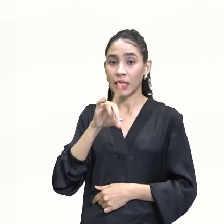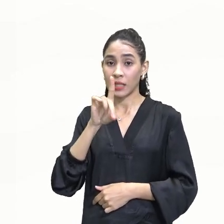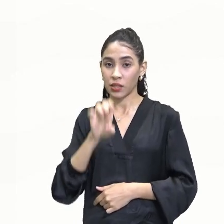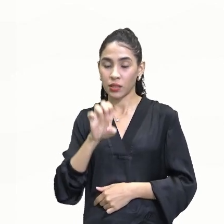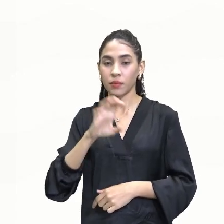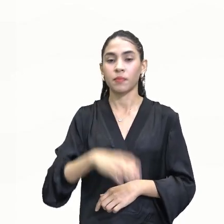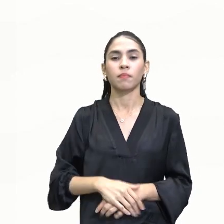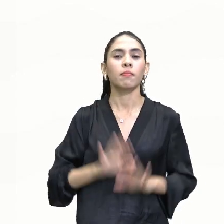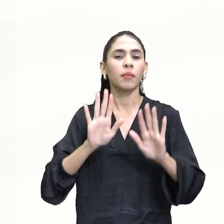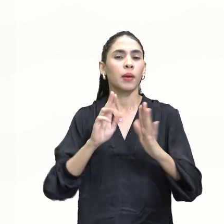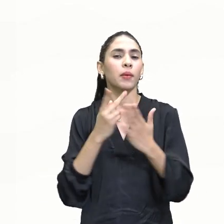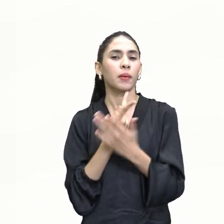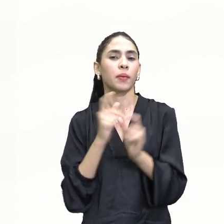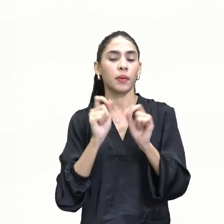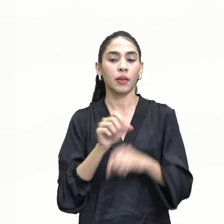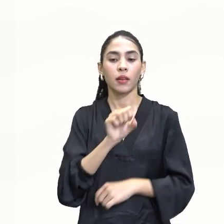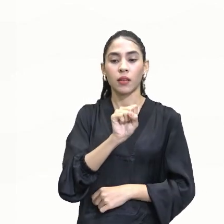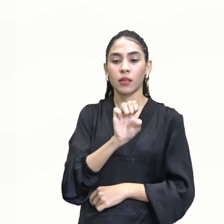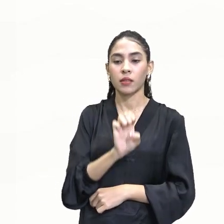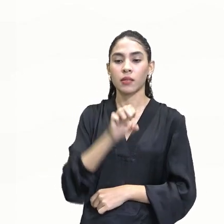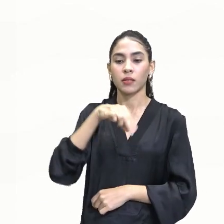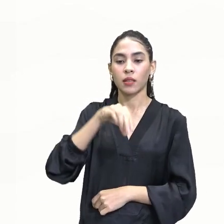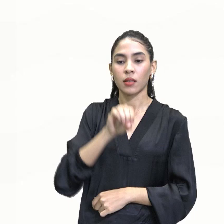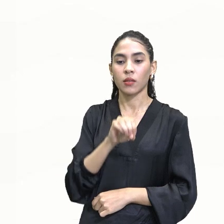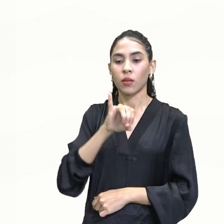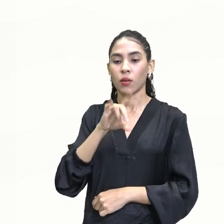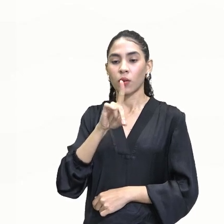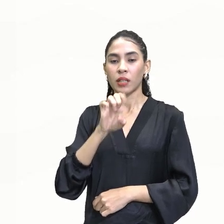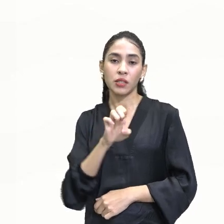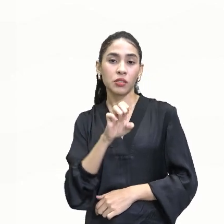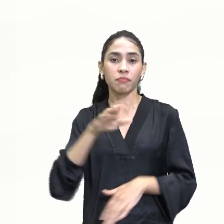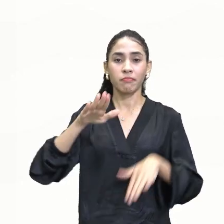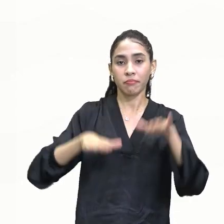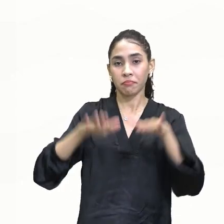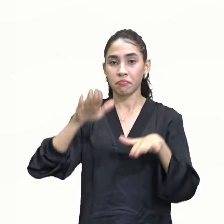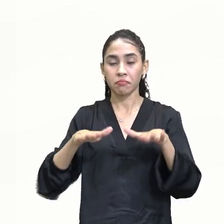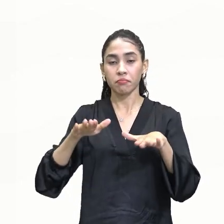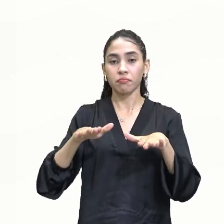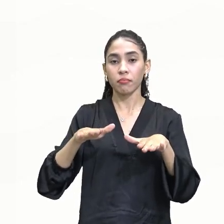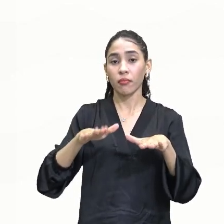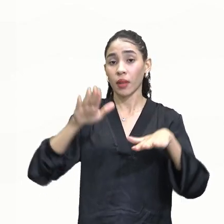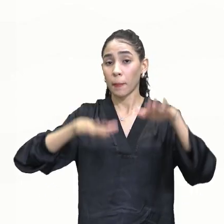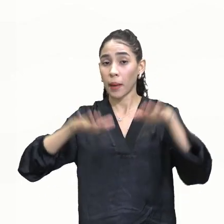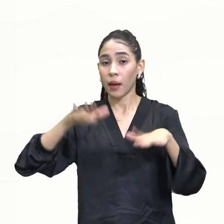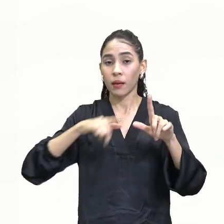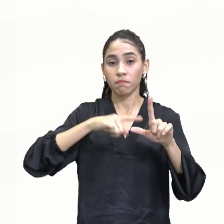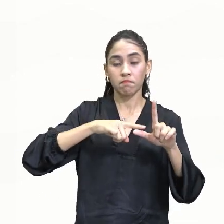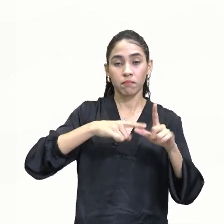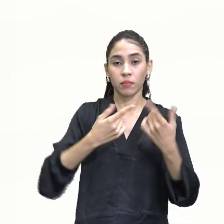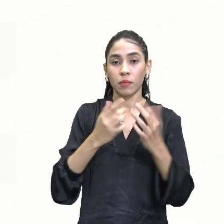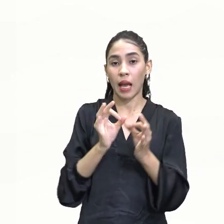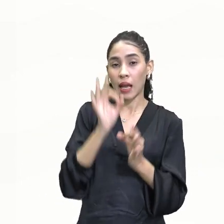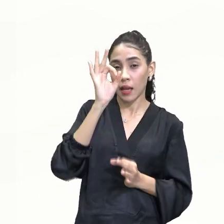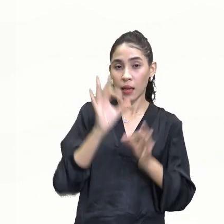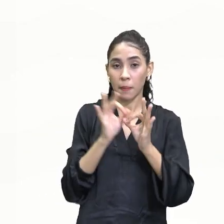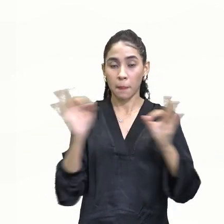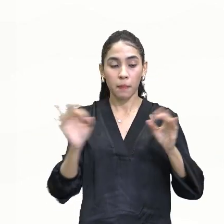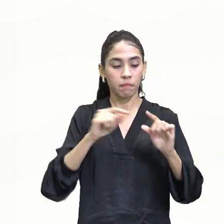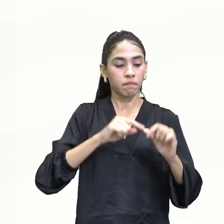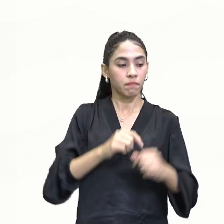O que acontece? A senoide, ela oscila aí, ela varia, o tamanho dela vai de